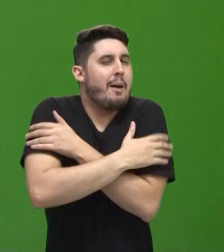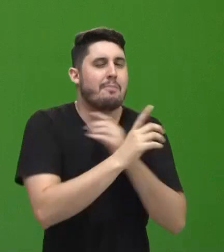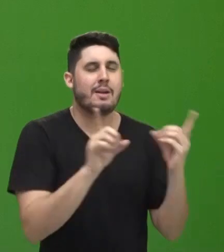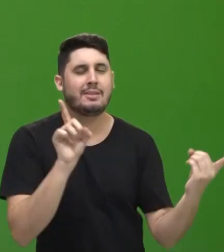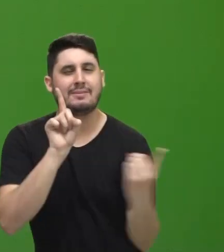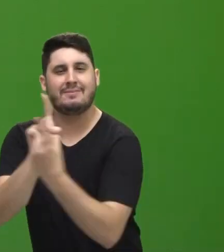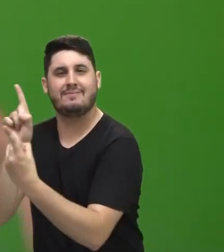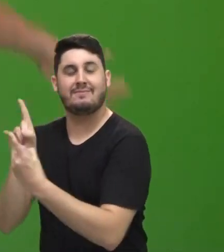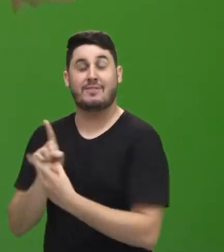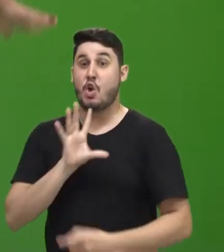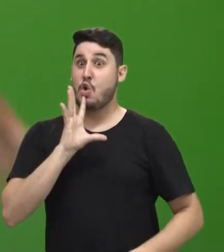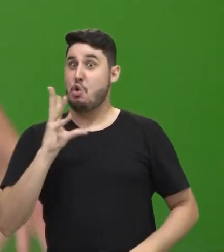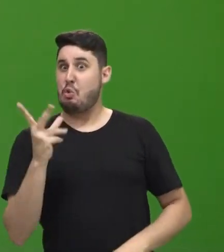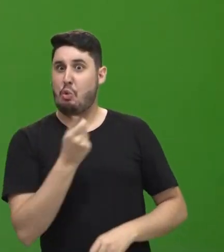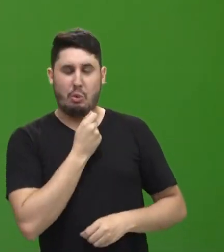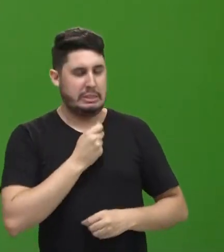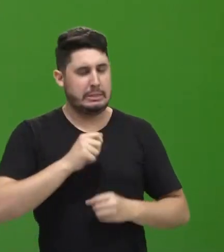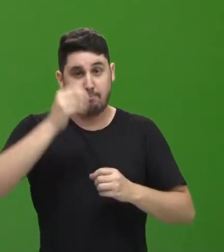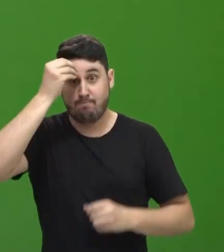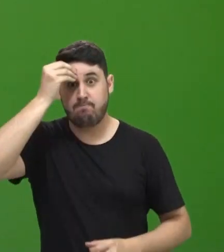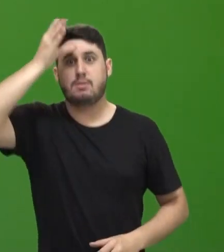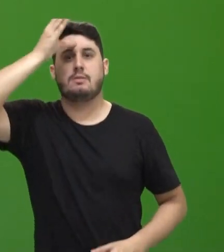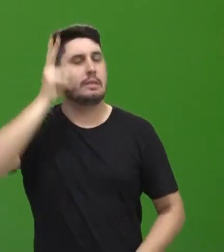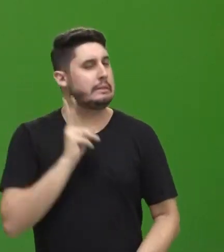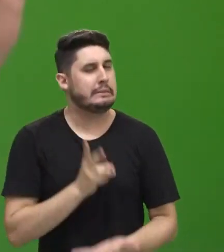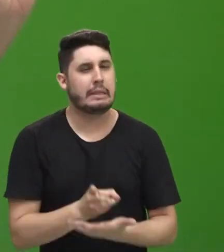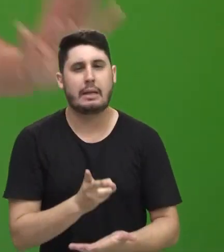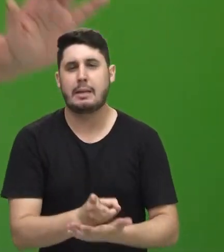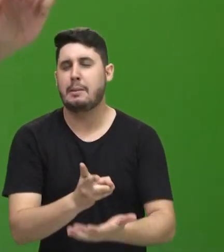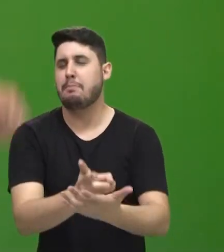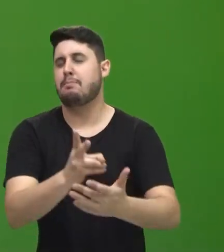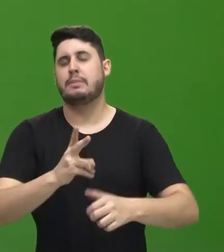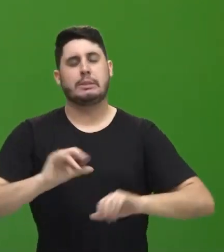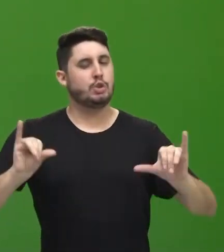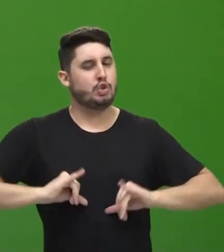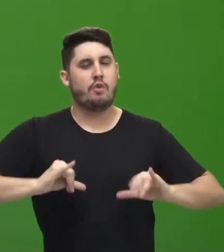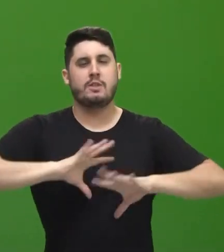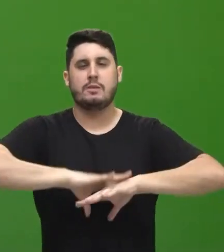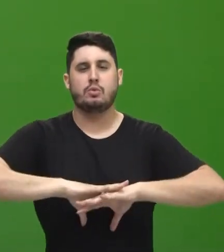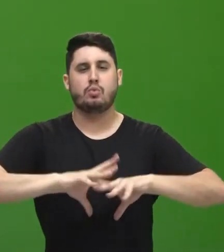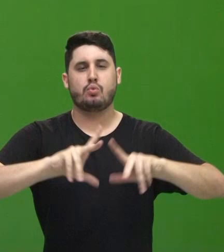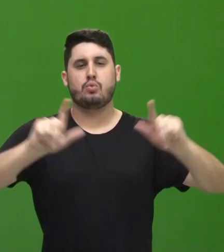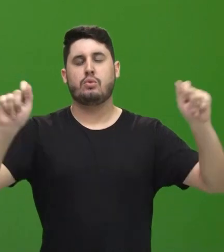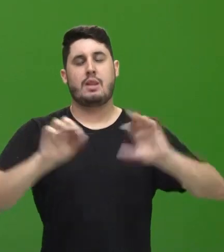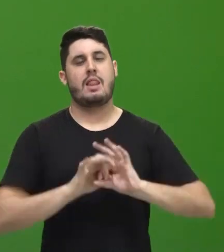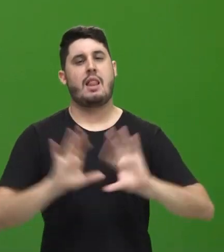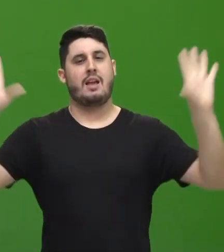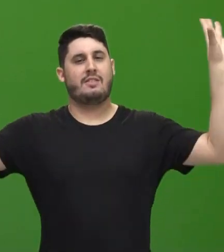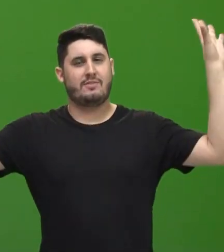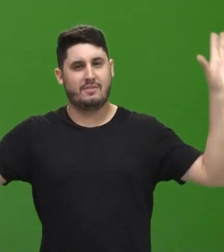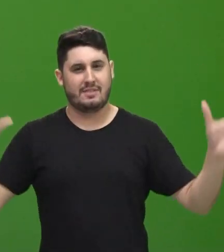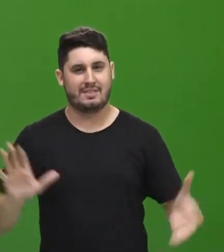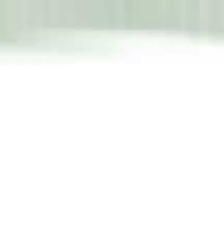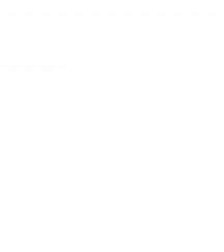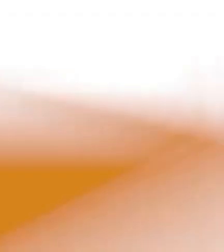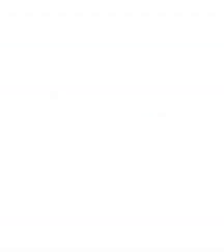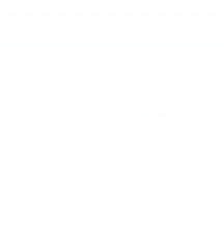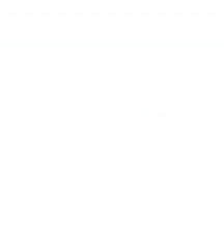de conhecimento, para frente seguiremos, livres de todas as dores.